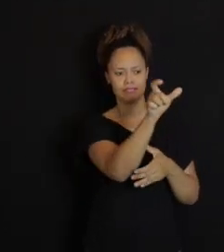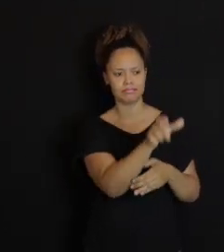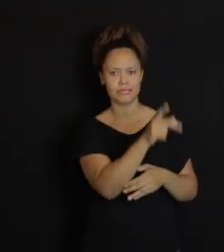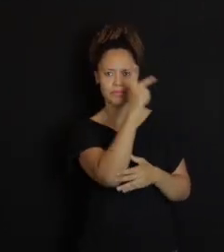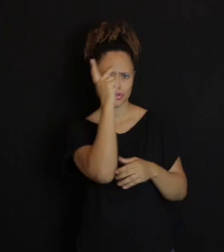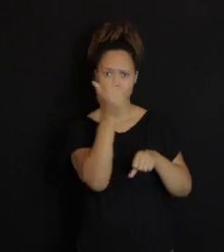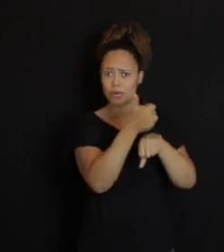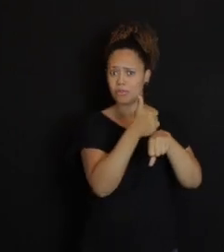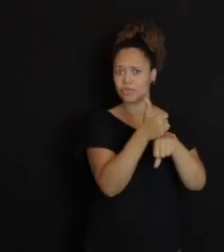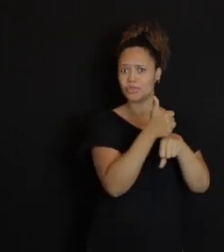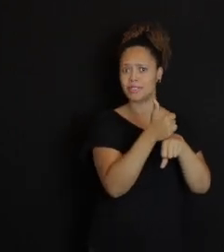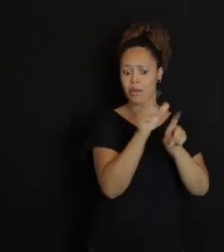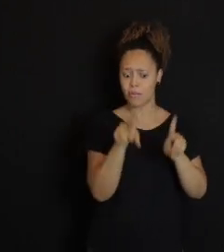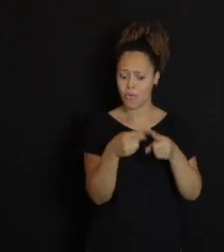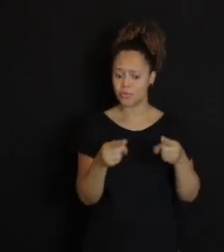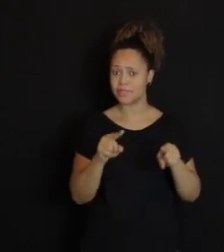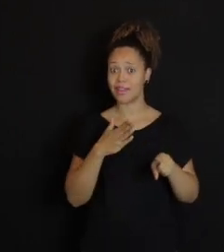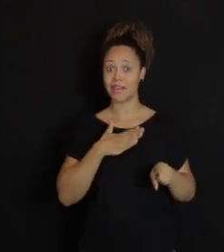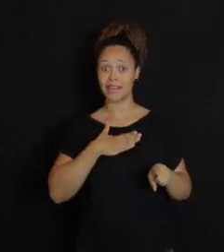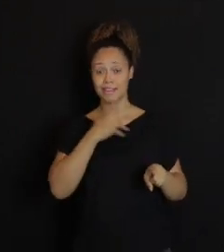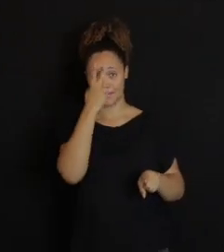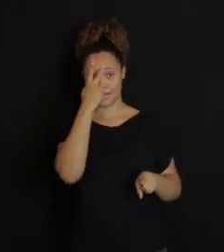porque eu falo assim: foi criado tão